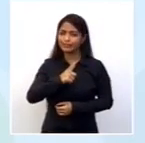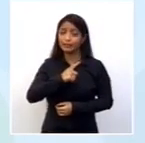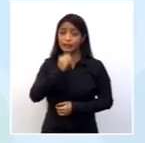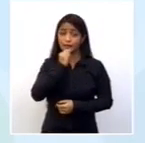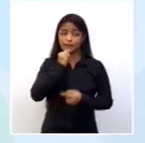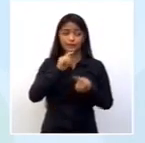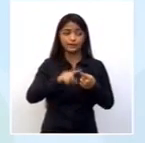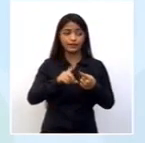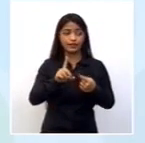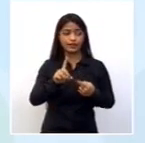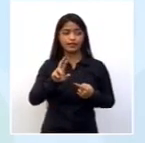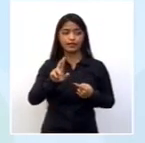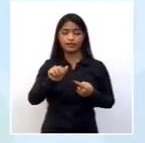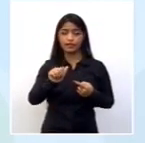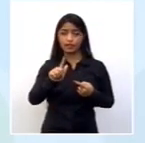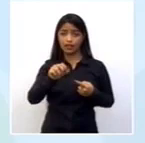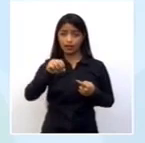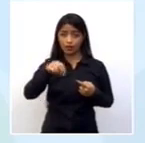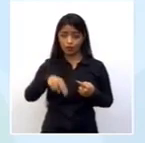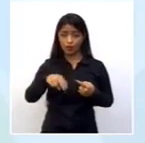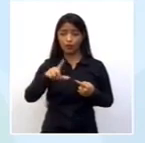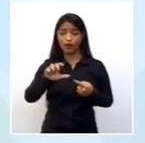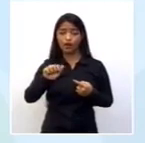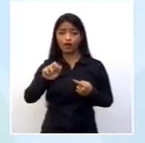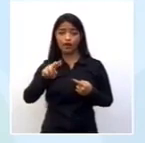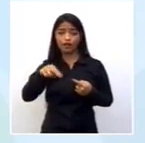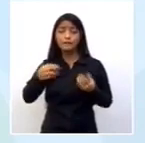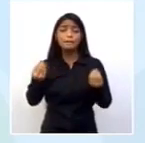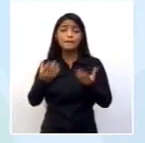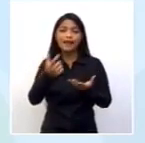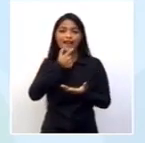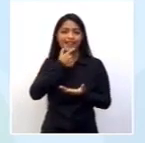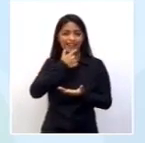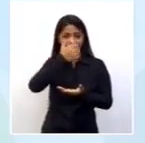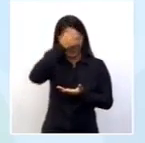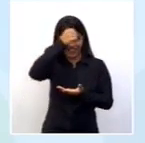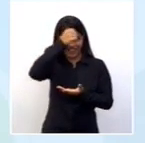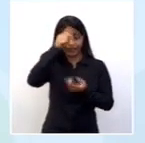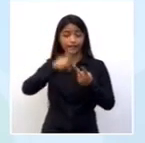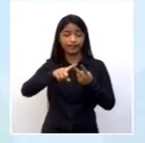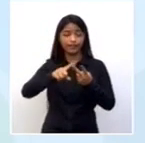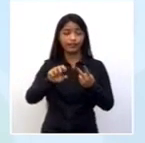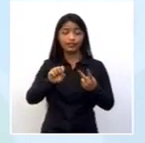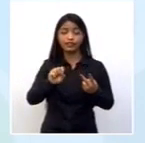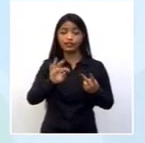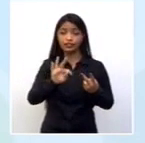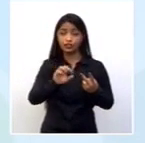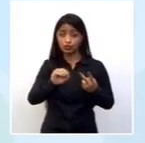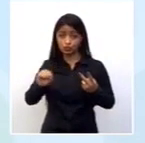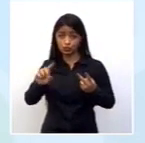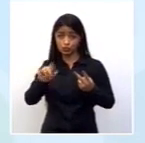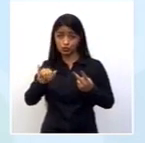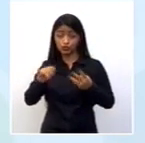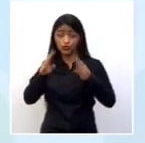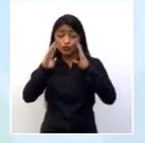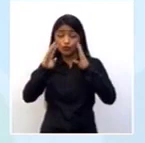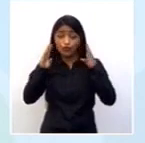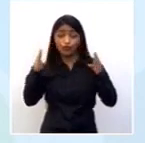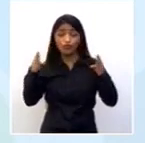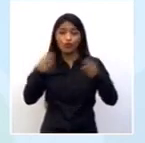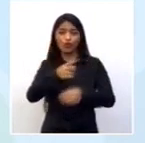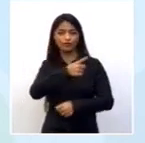Dragon Learn, para ensino de língua inglesa. A gente tem o Estude, que é mais voltado para ensino médio, vai falar de questões de